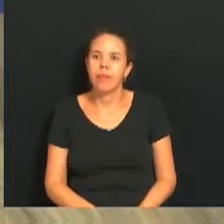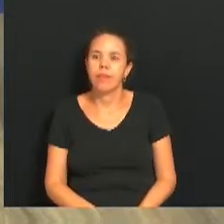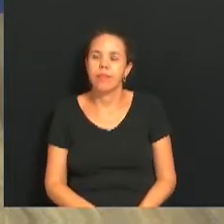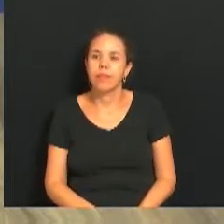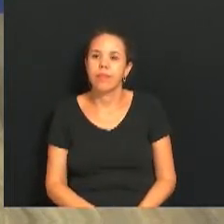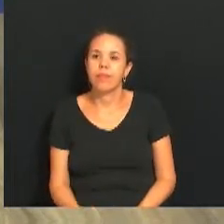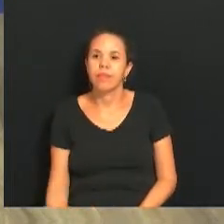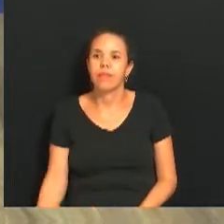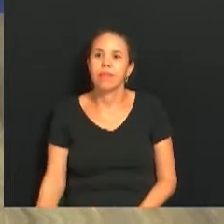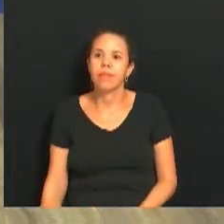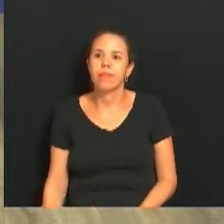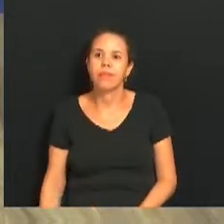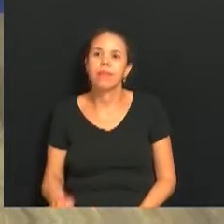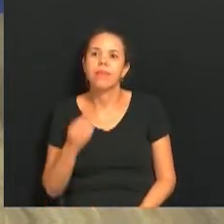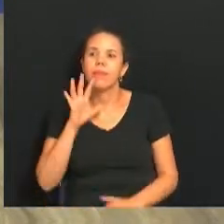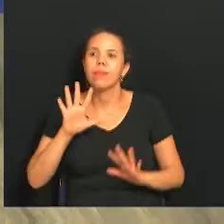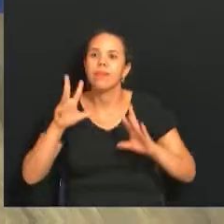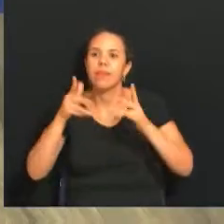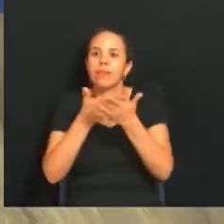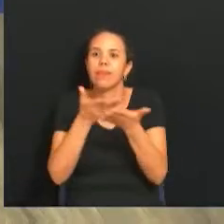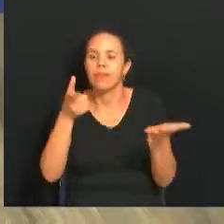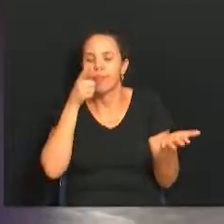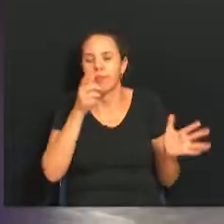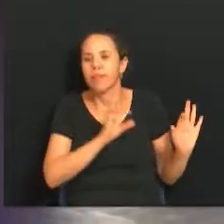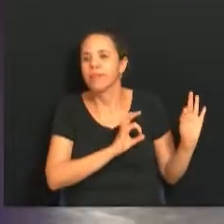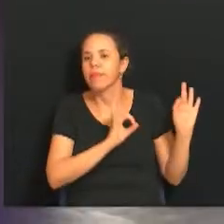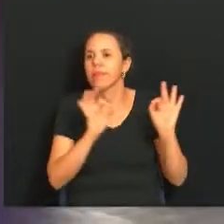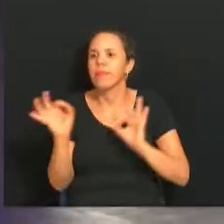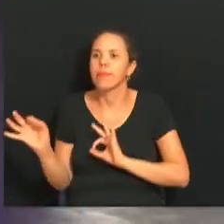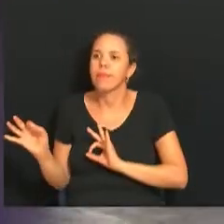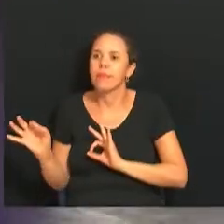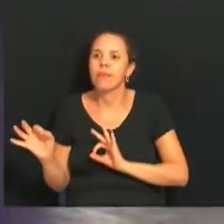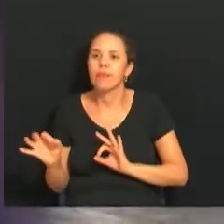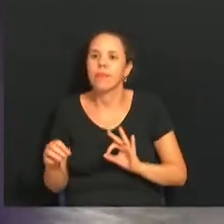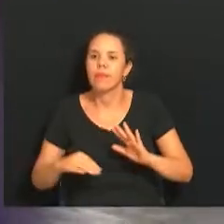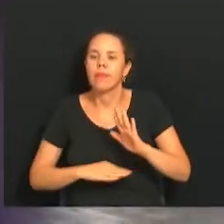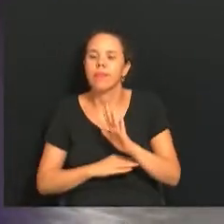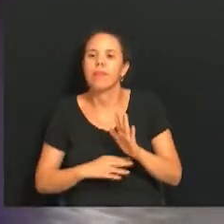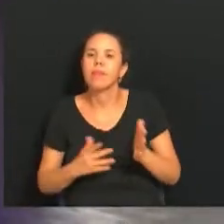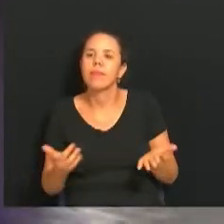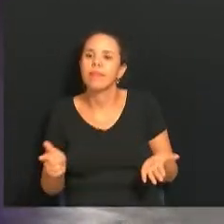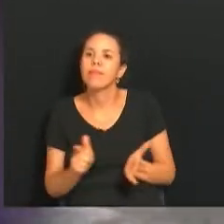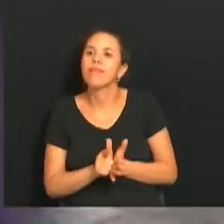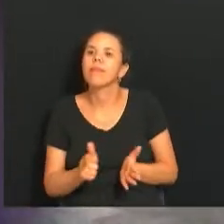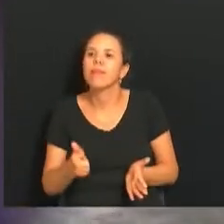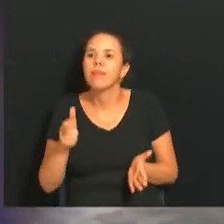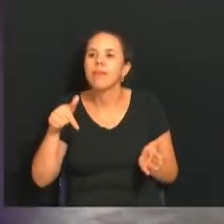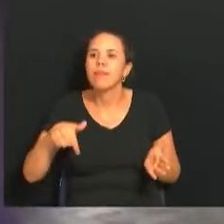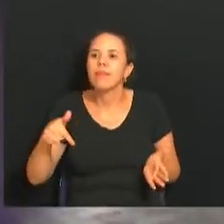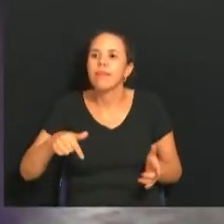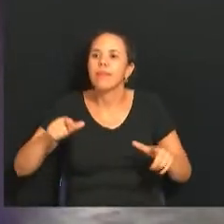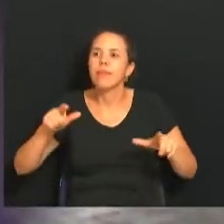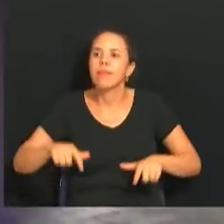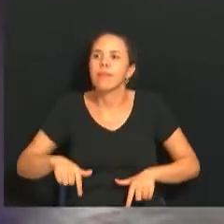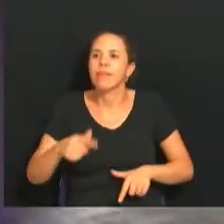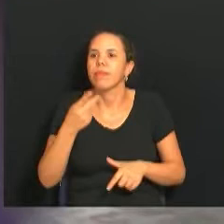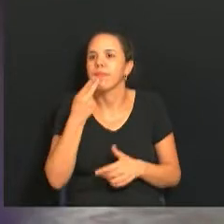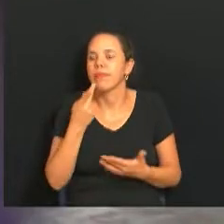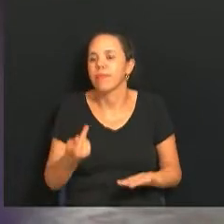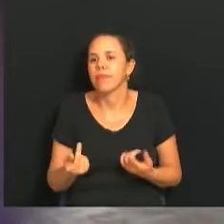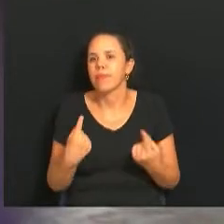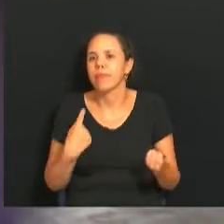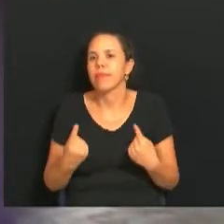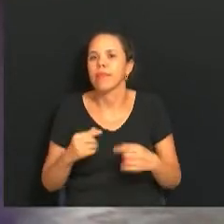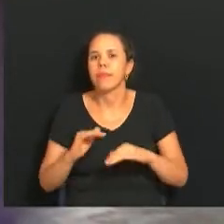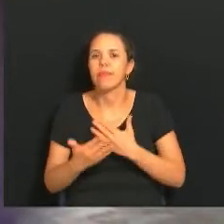Pois é, boa tarde para você, Gabriel, boa tarde para todo mundo acompanhando o Câmara Notícia. Estamos aqui, como você disse, na Vila